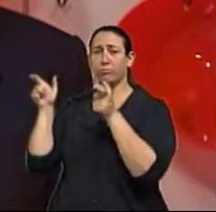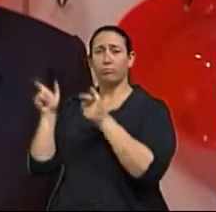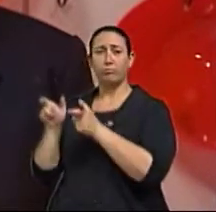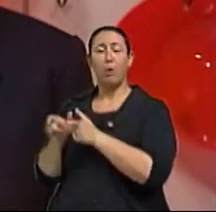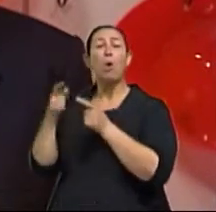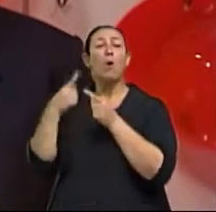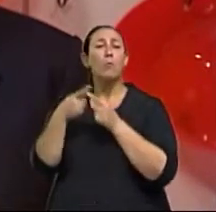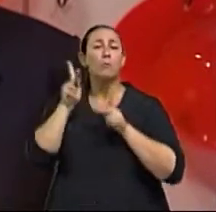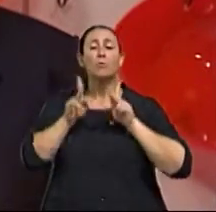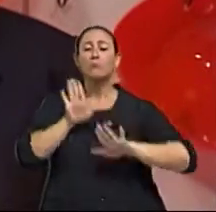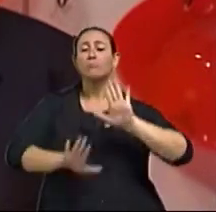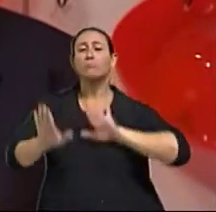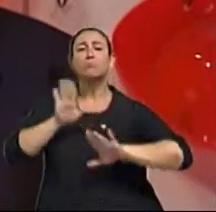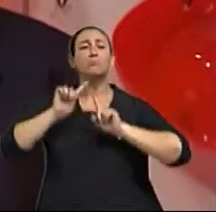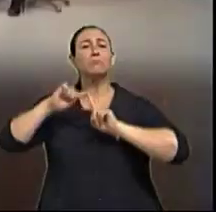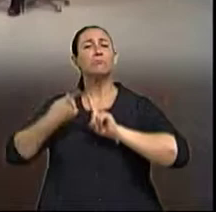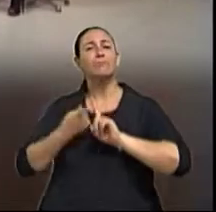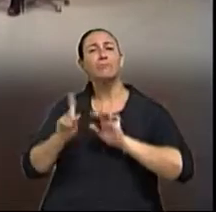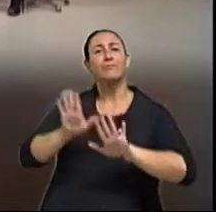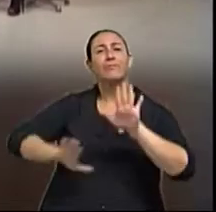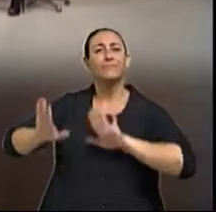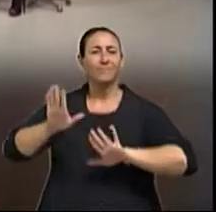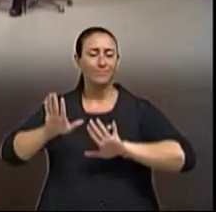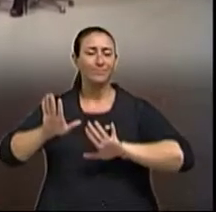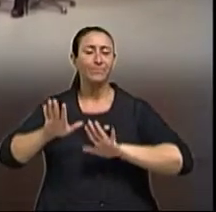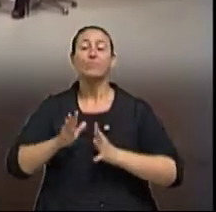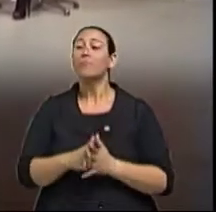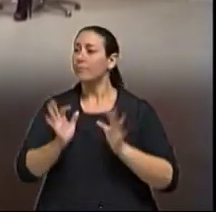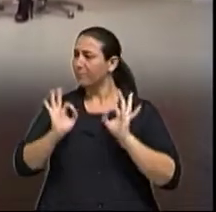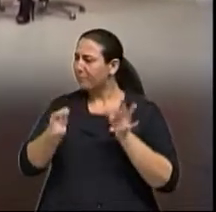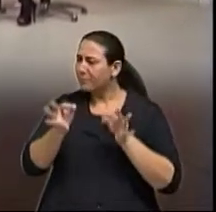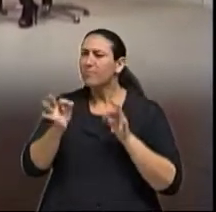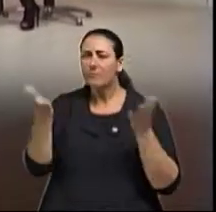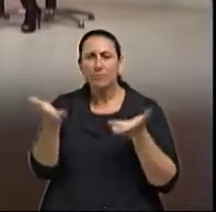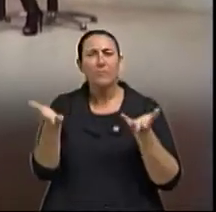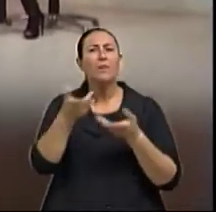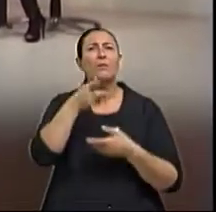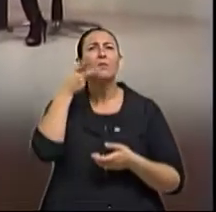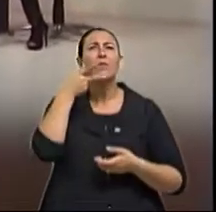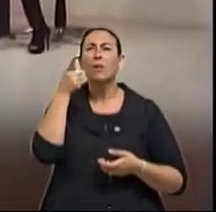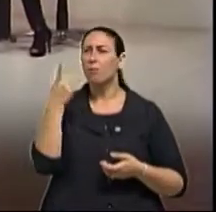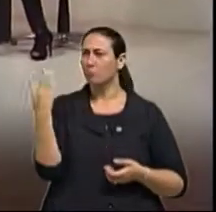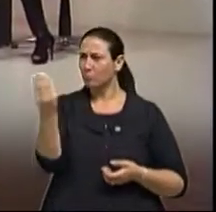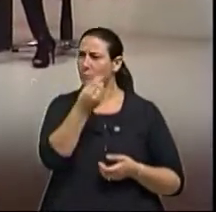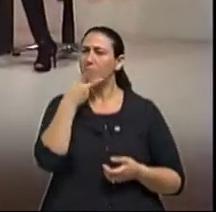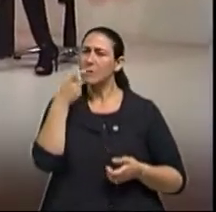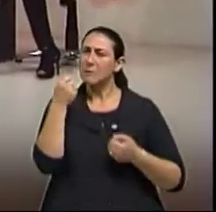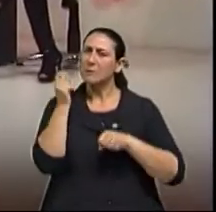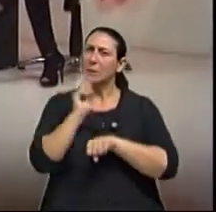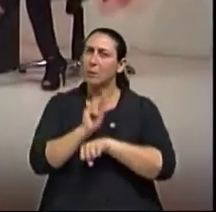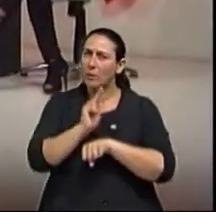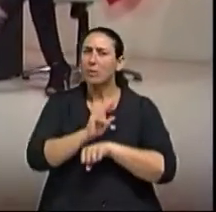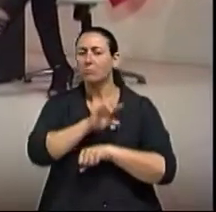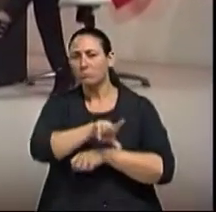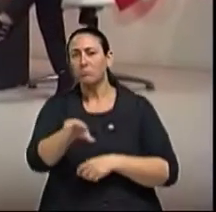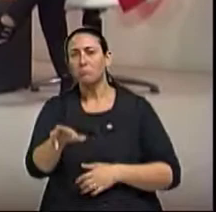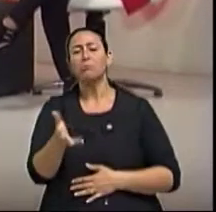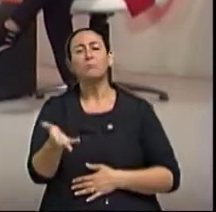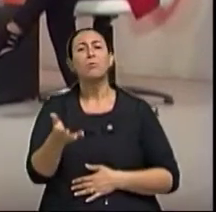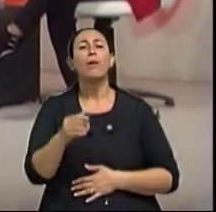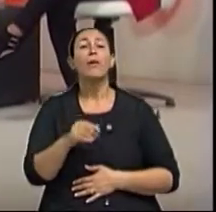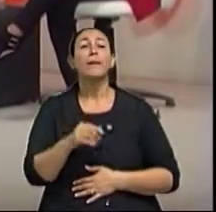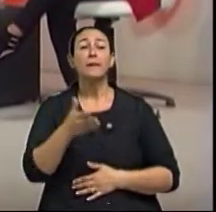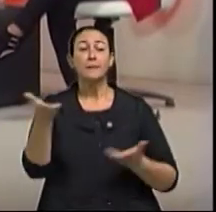saúde pública brasileira. E quando a gente fala em cuidadores, também de ambos os gêneros, feminino e masculino cuidando. Exatamente. Uhum. Hoje nós